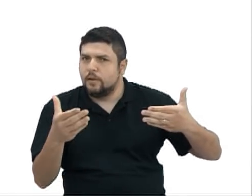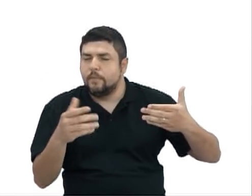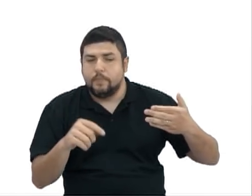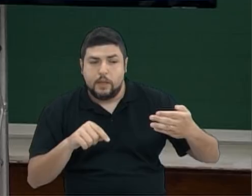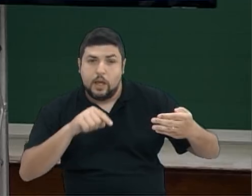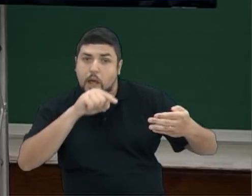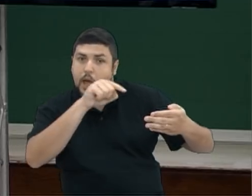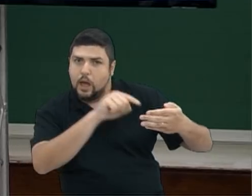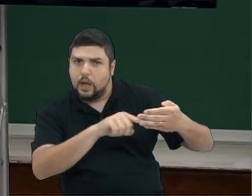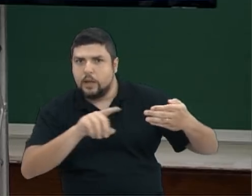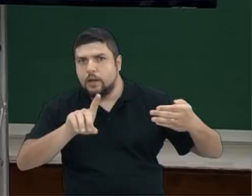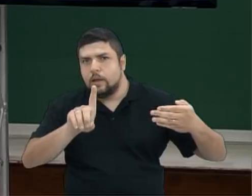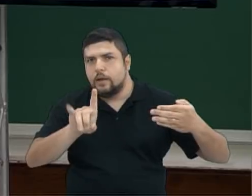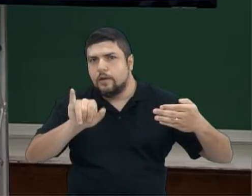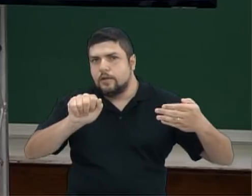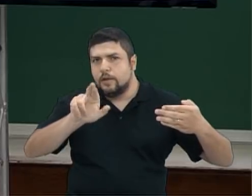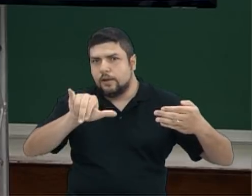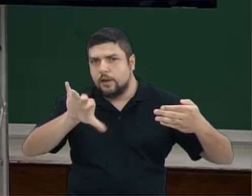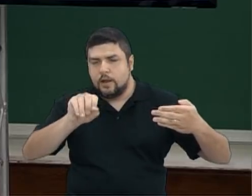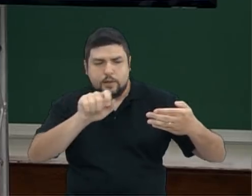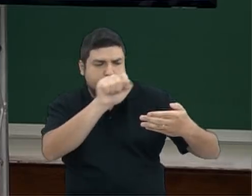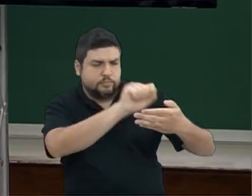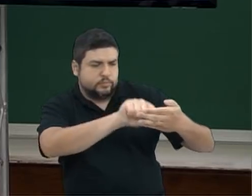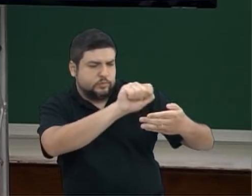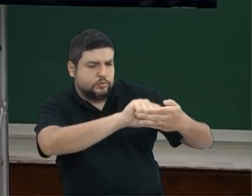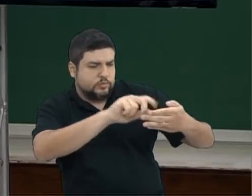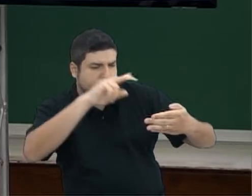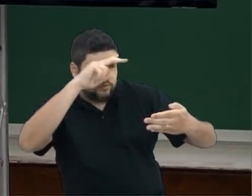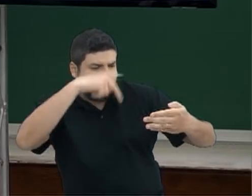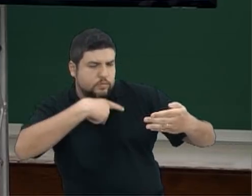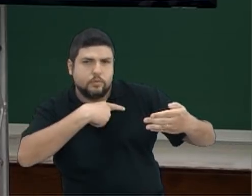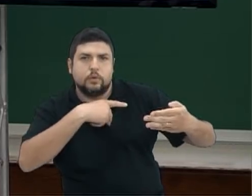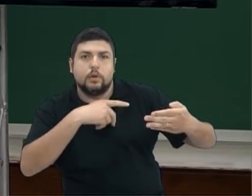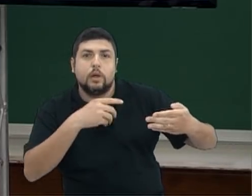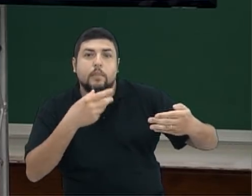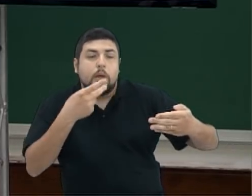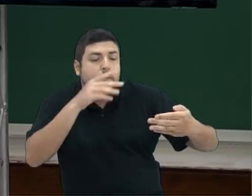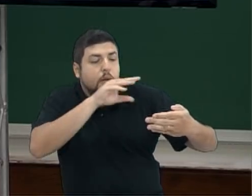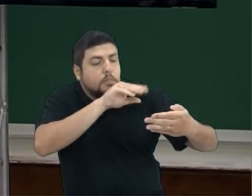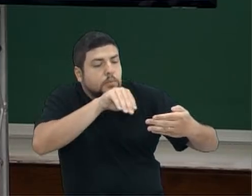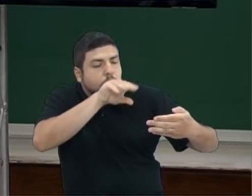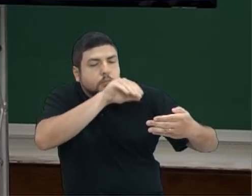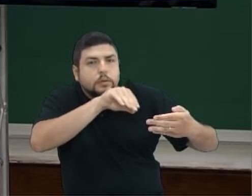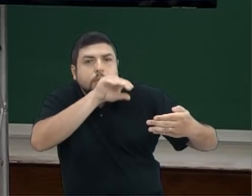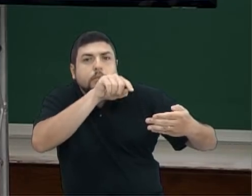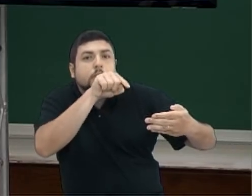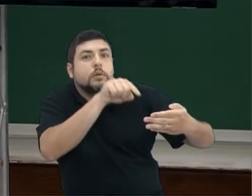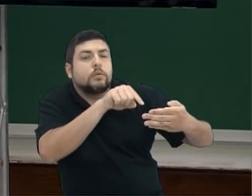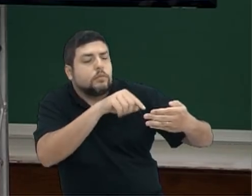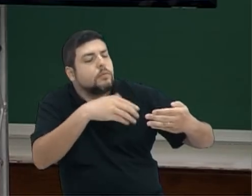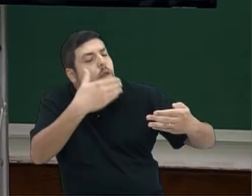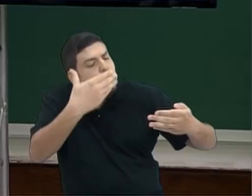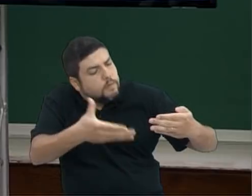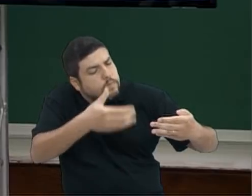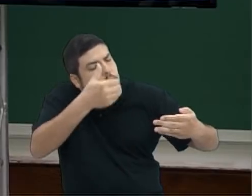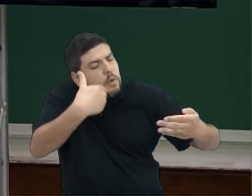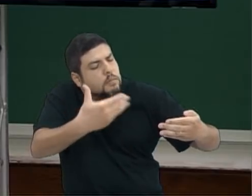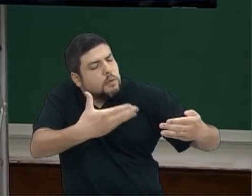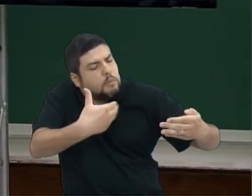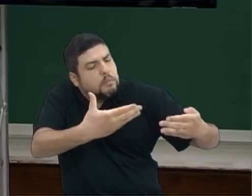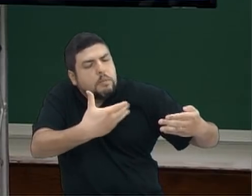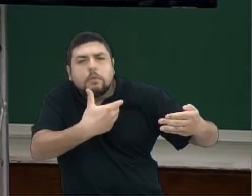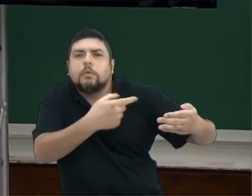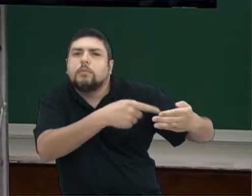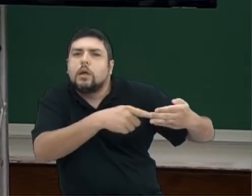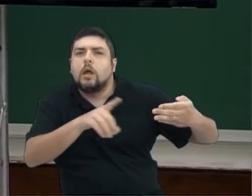apesar de ser um diário que ela escreve para ela mesma, ela está falando com o diário, ela fala diário, ela chama.